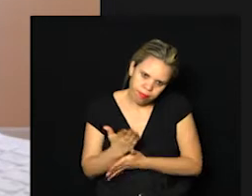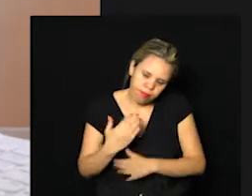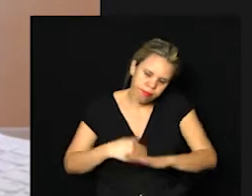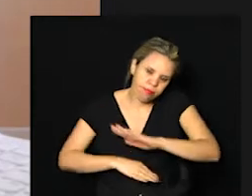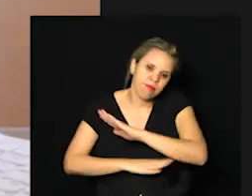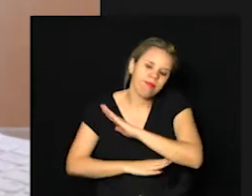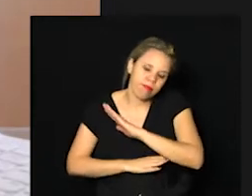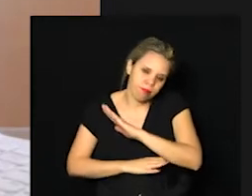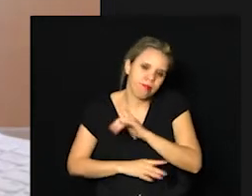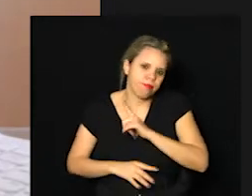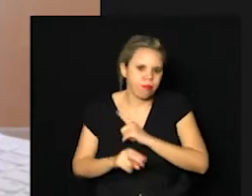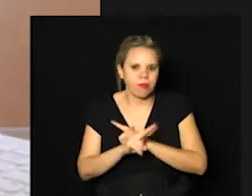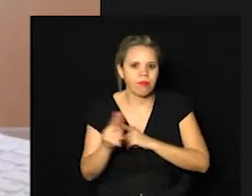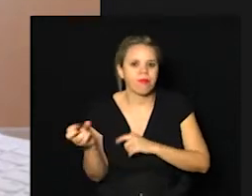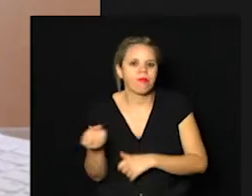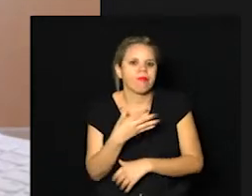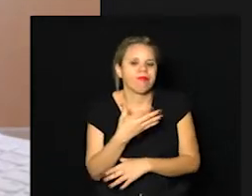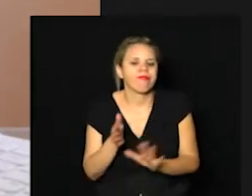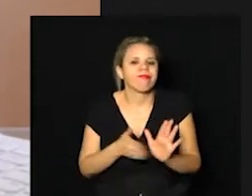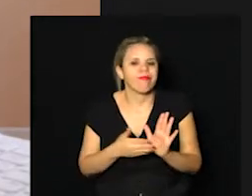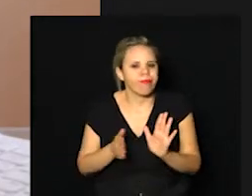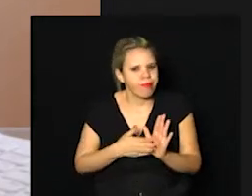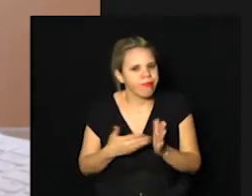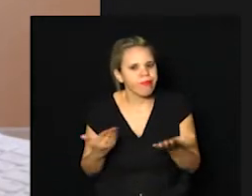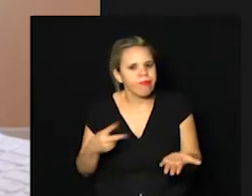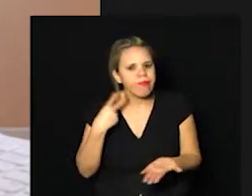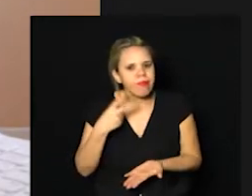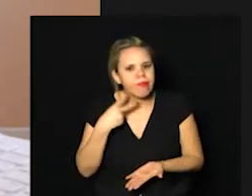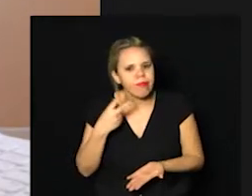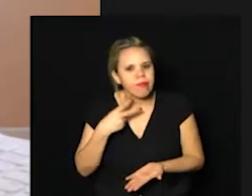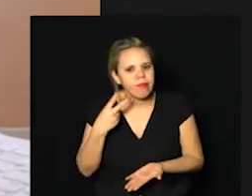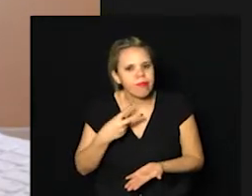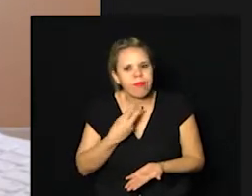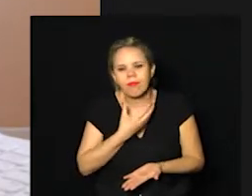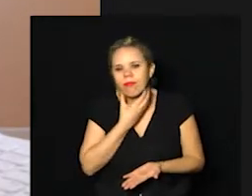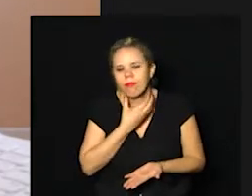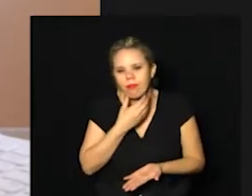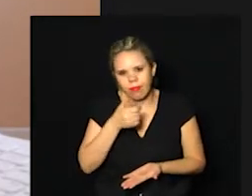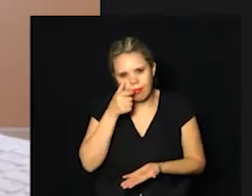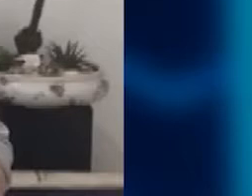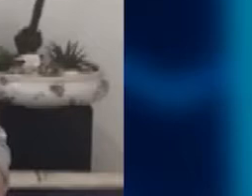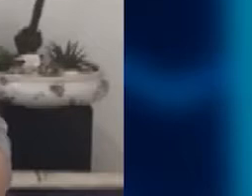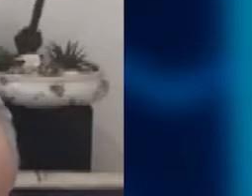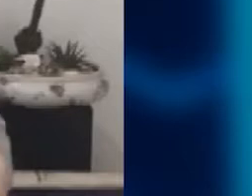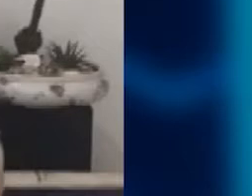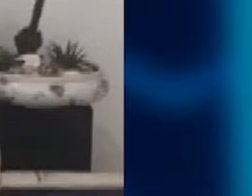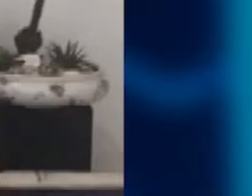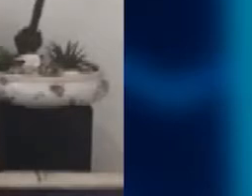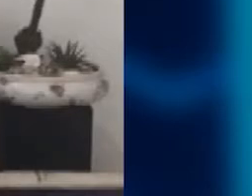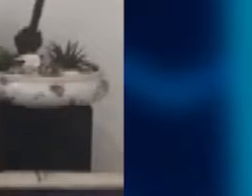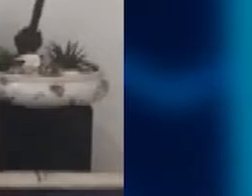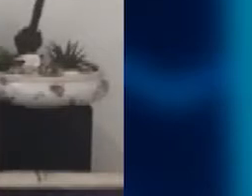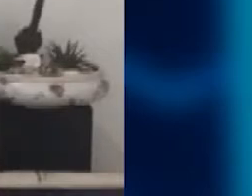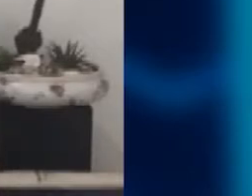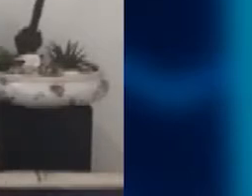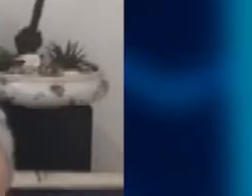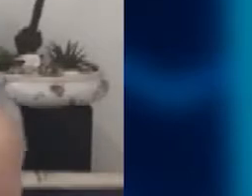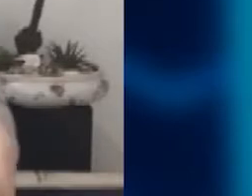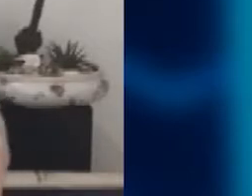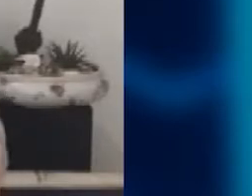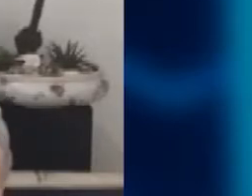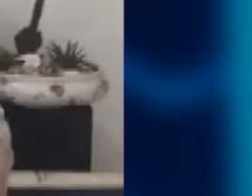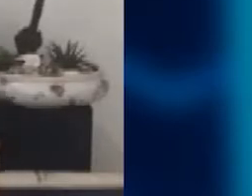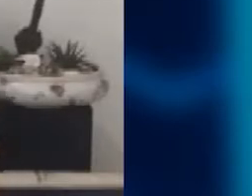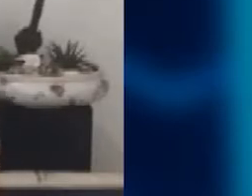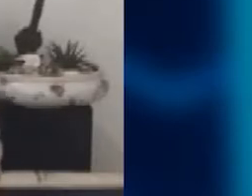Câmara, tenha um novo nome. A proposta é do vereador Carmo Luiz, vamos conferir. Benito Juarez tornou-se